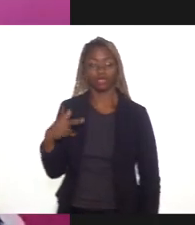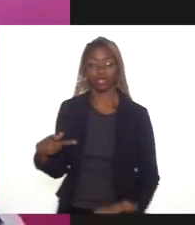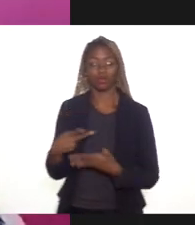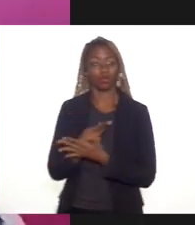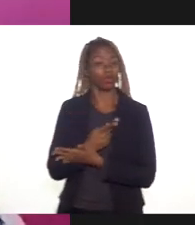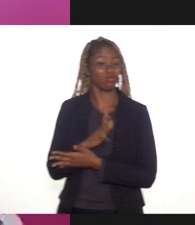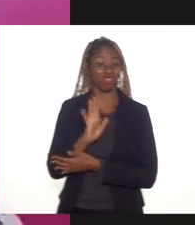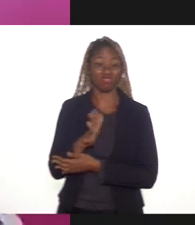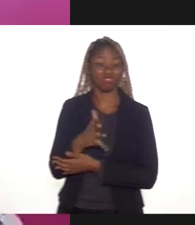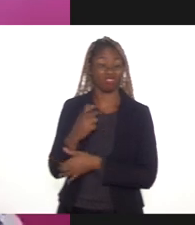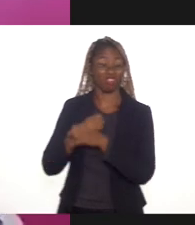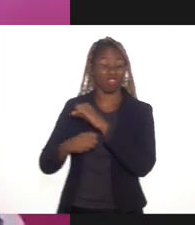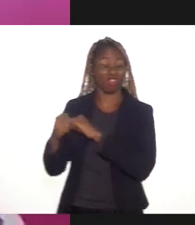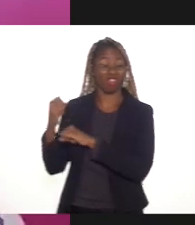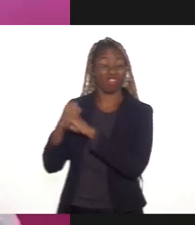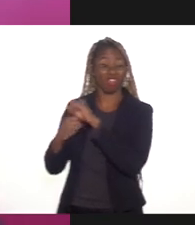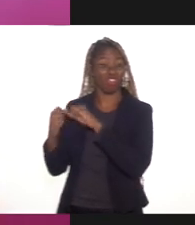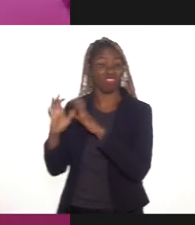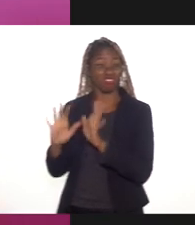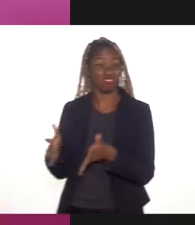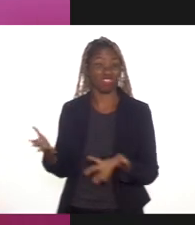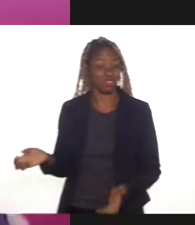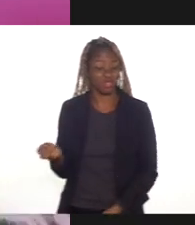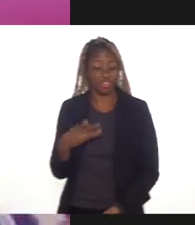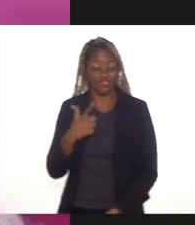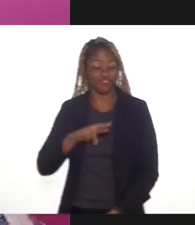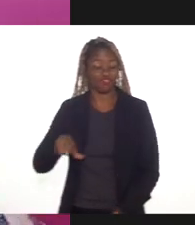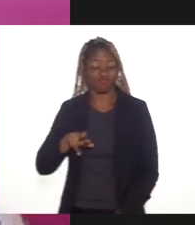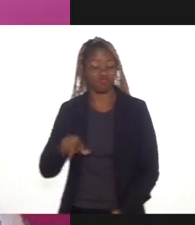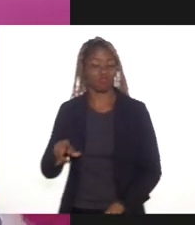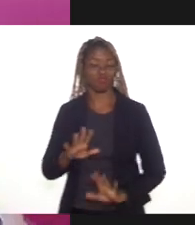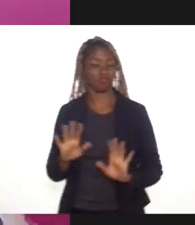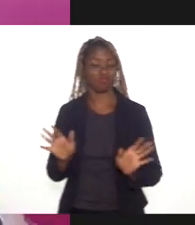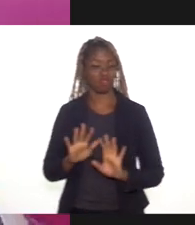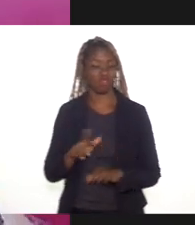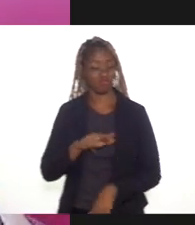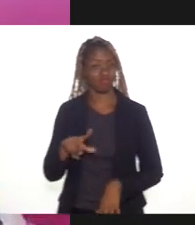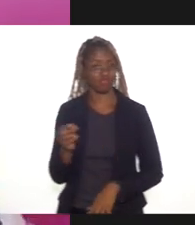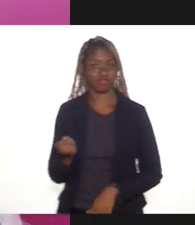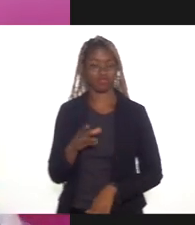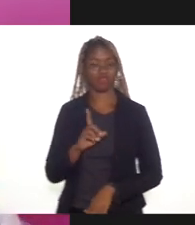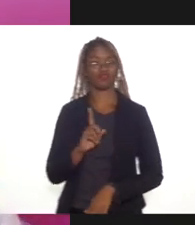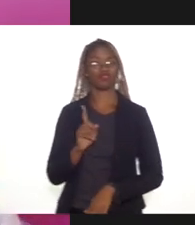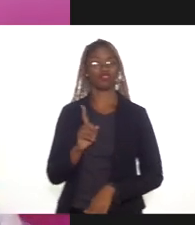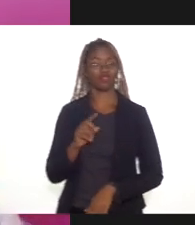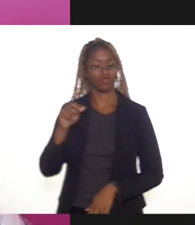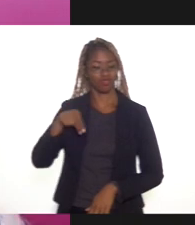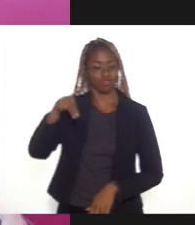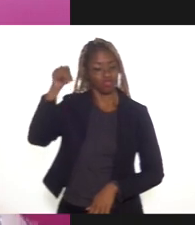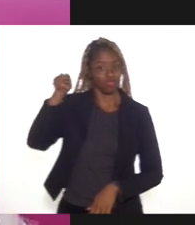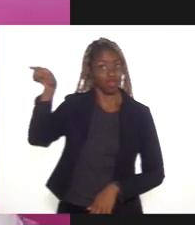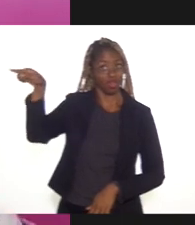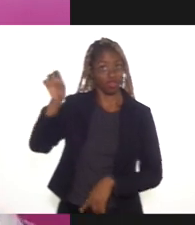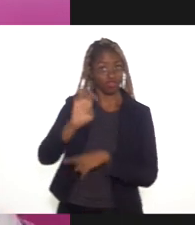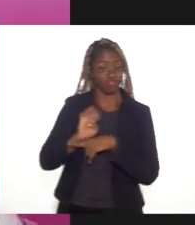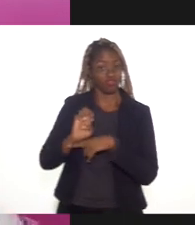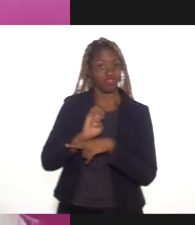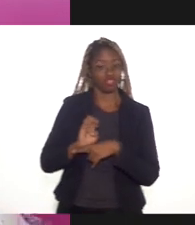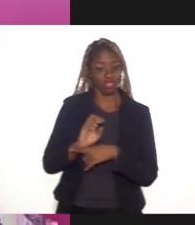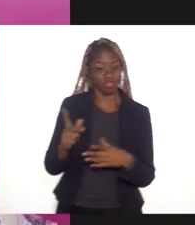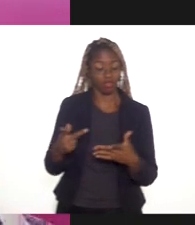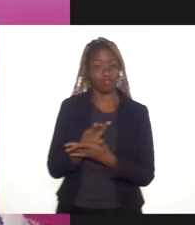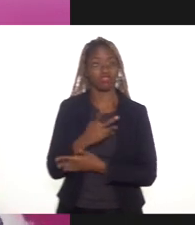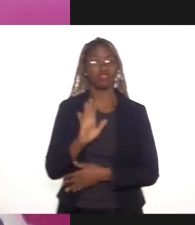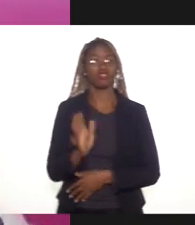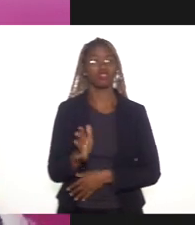aqui no Rio de Janeiro. Isso não é novidade lá no norte do estado, não. Isso está acontecendo aqui.